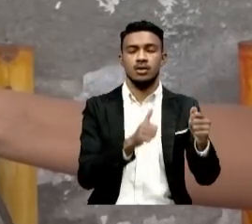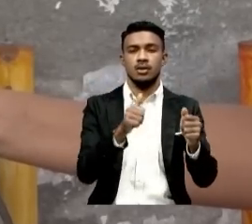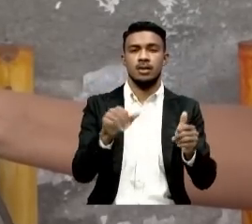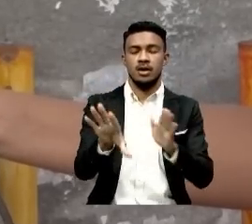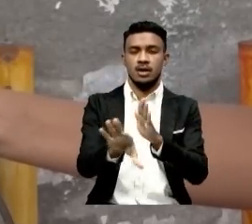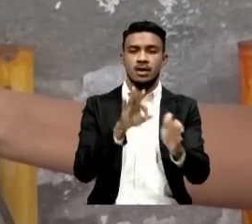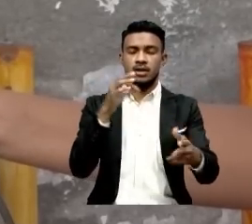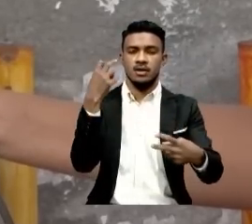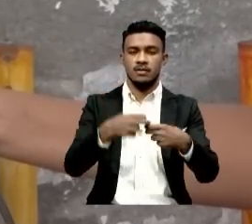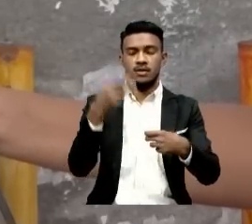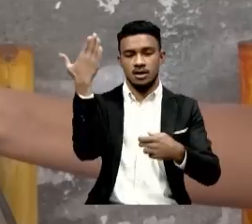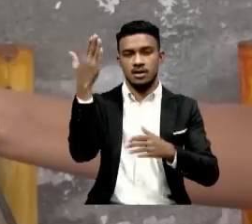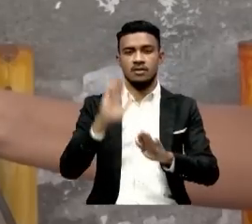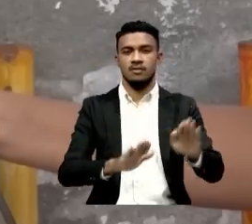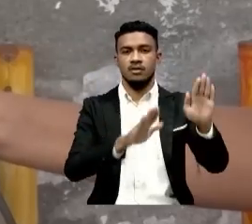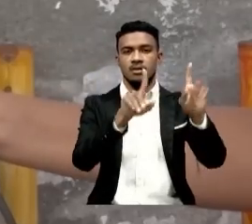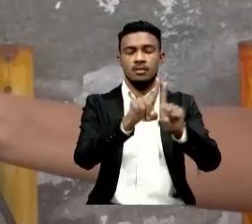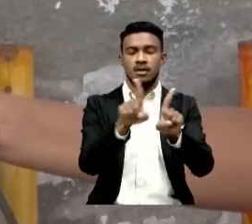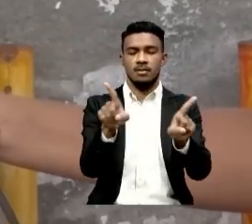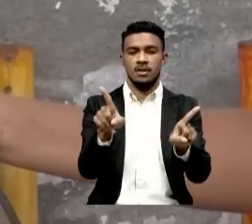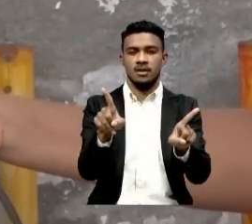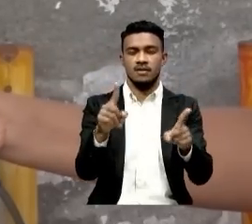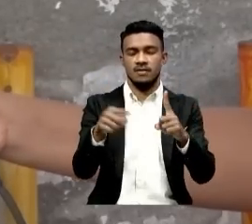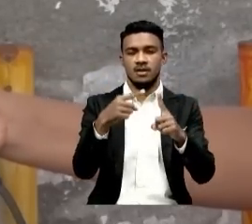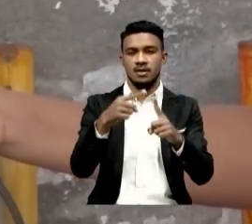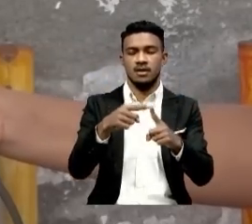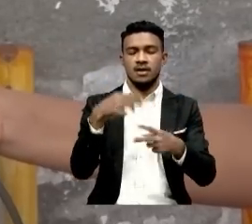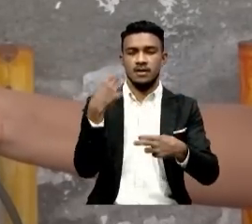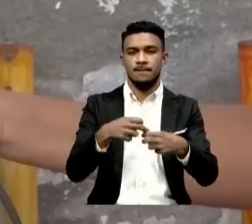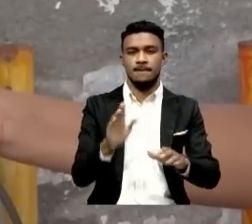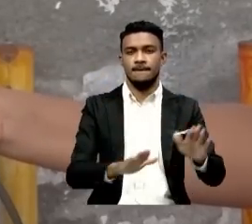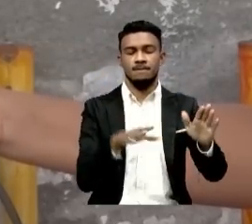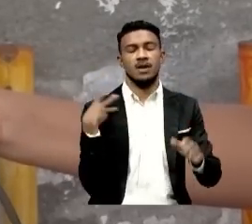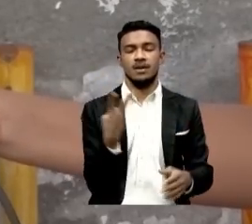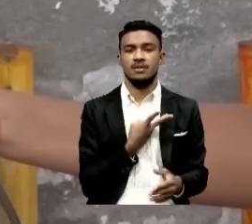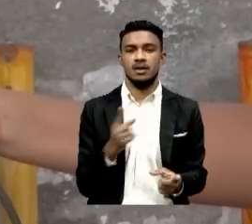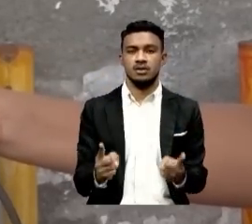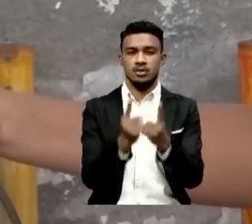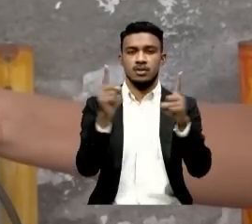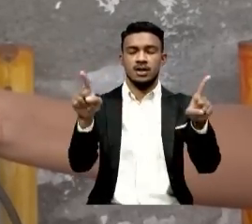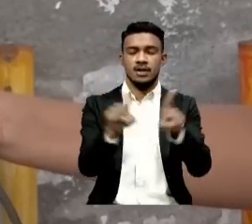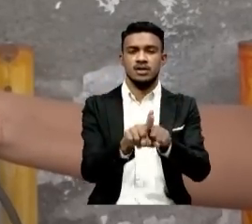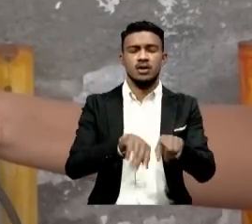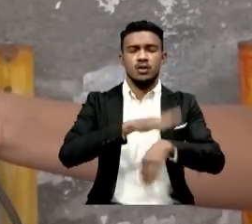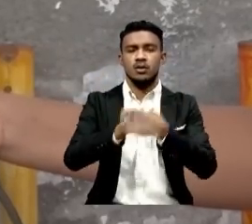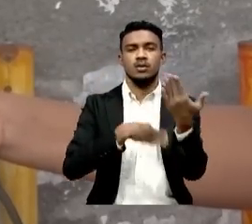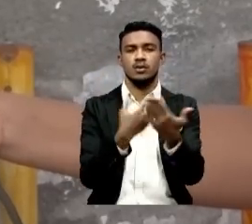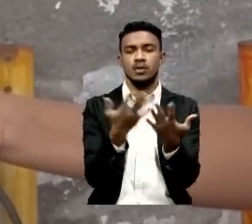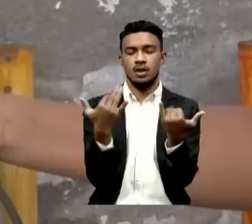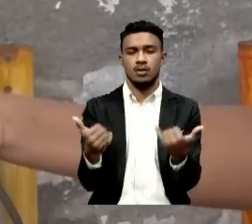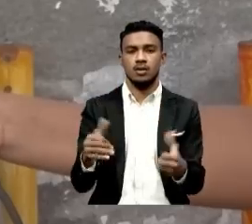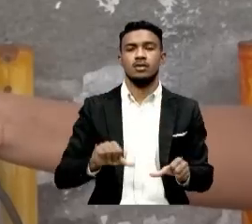e base. Mas por enquanto, desafio dificuldade mega masor makan sawin tambah buat toto itu telah awal net